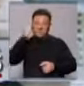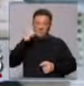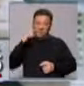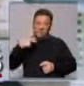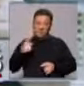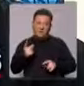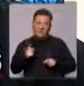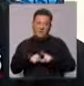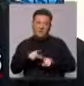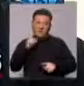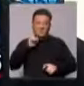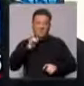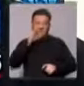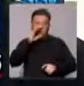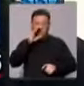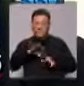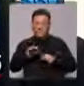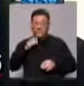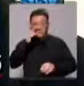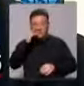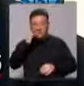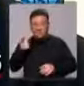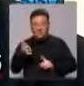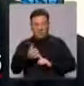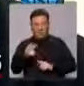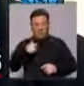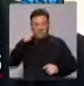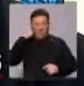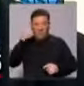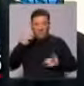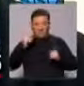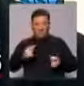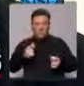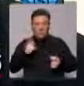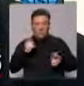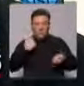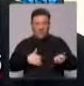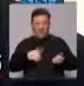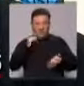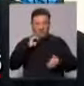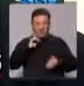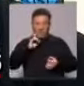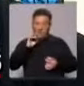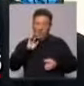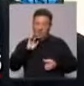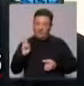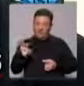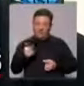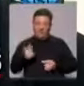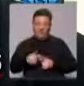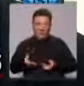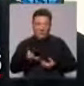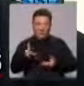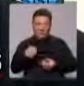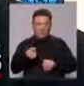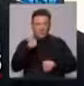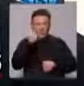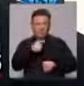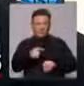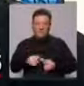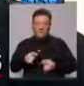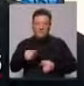fosse um homem a alcançá-lo. Eu lembro quando comecei a tocar guitarra que as raparigas, as mulheres à minha volta incentivavam muito. Os homens diziam,